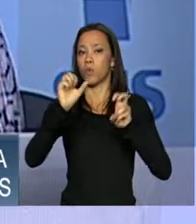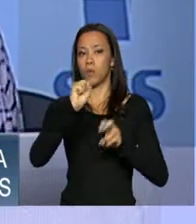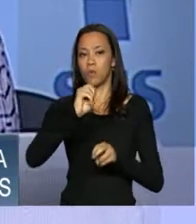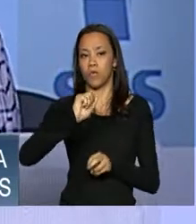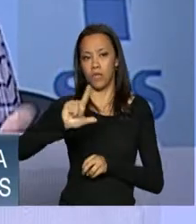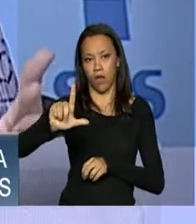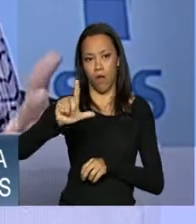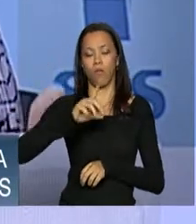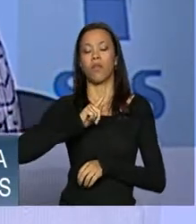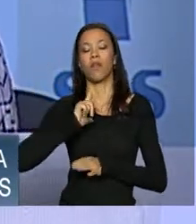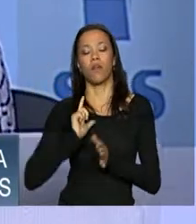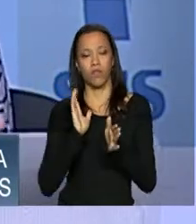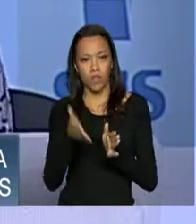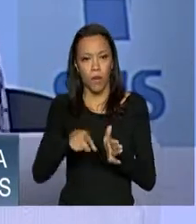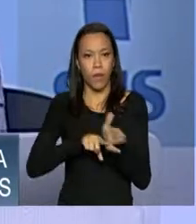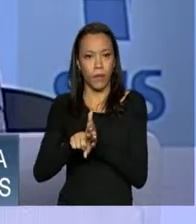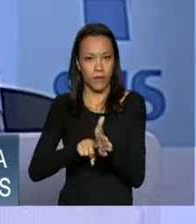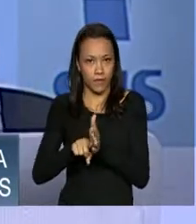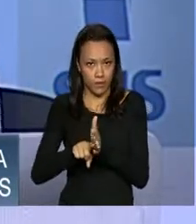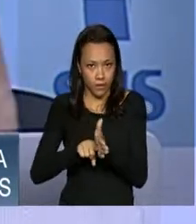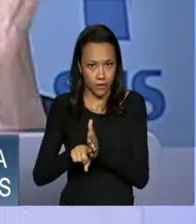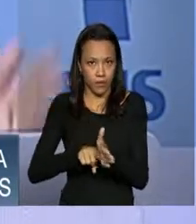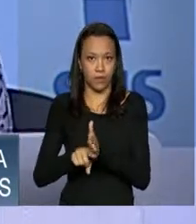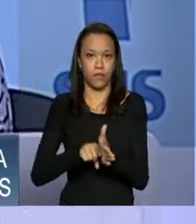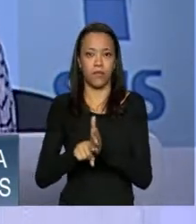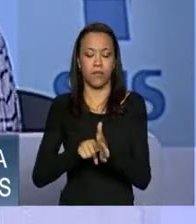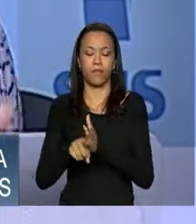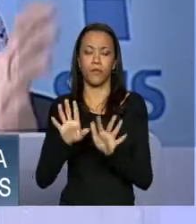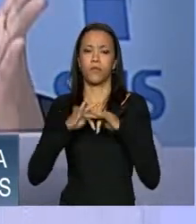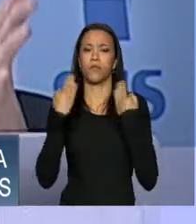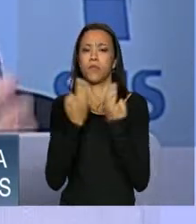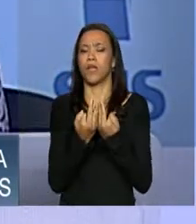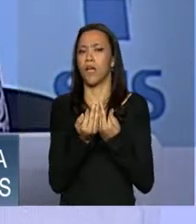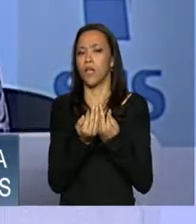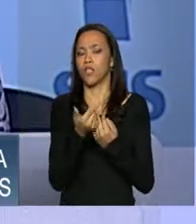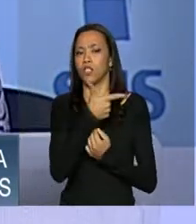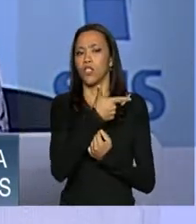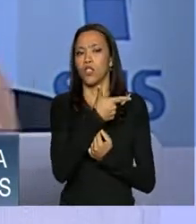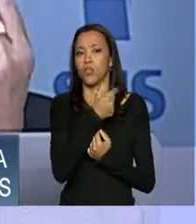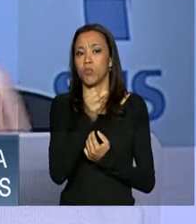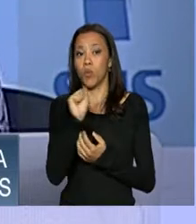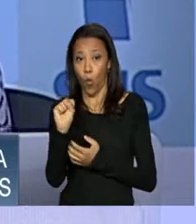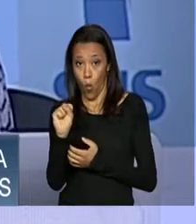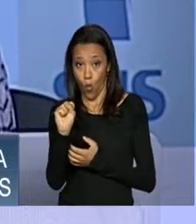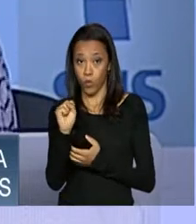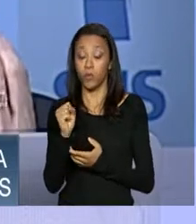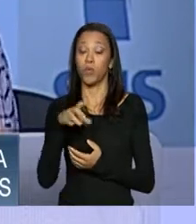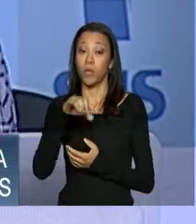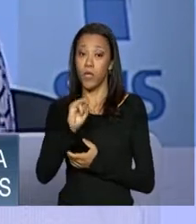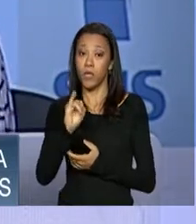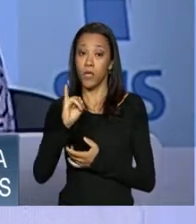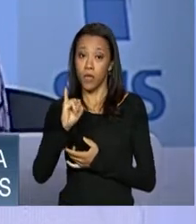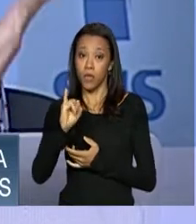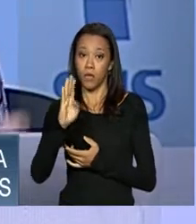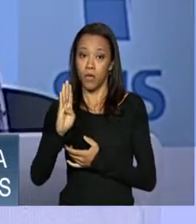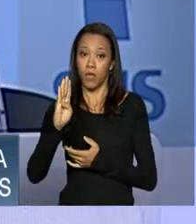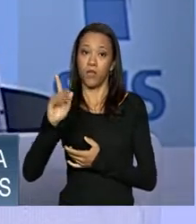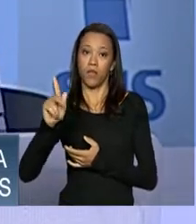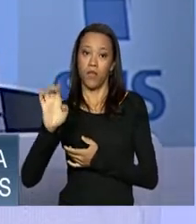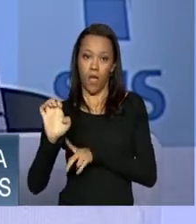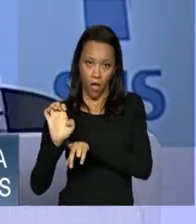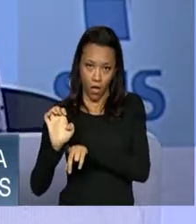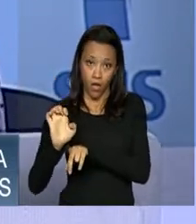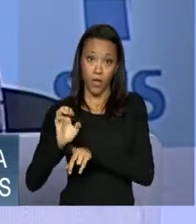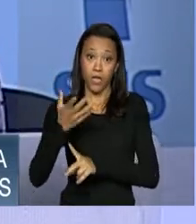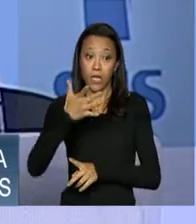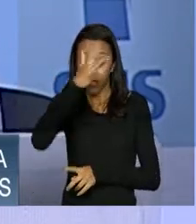uma pesquisa de orçamento familiar de 2008, do IBGE, que mostra que o consumo de sal no Brasil